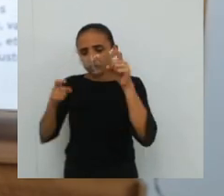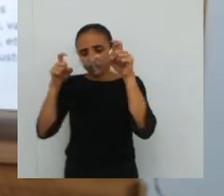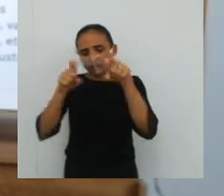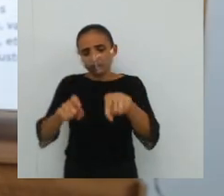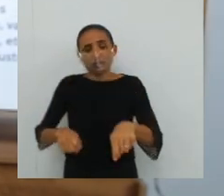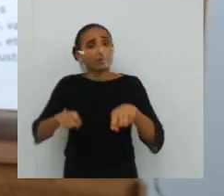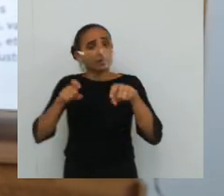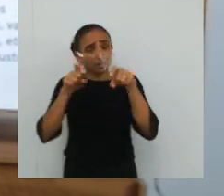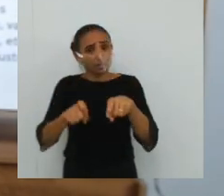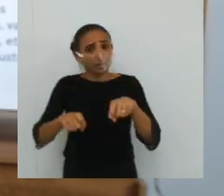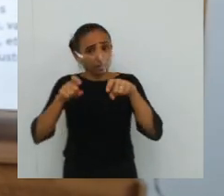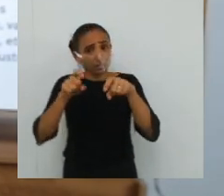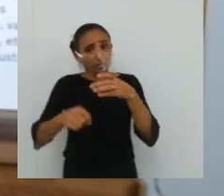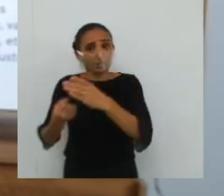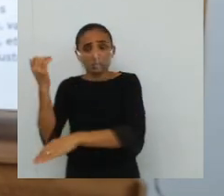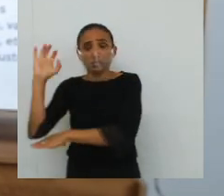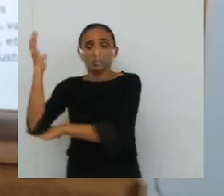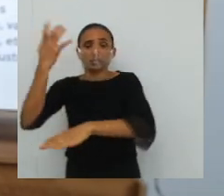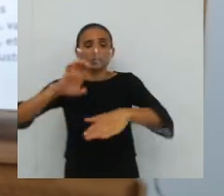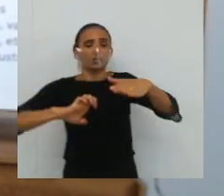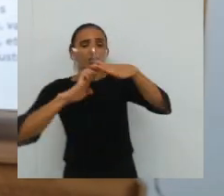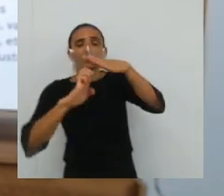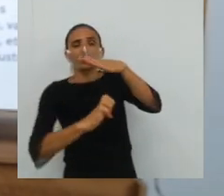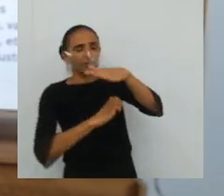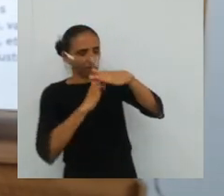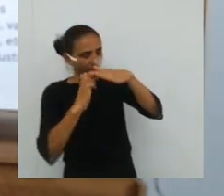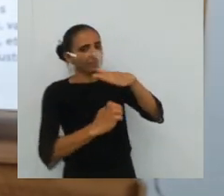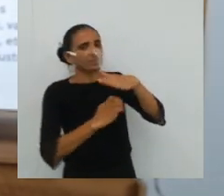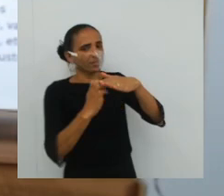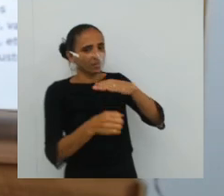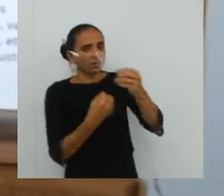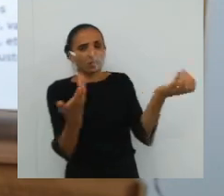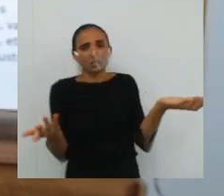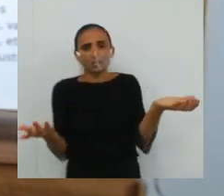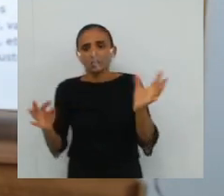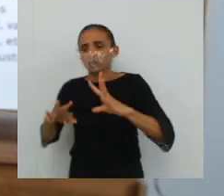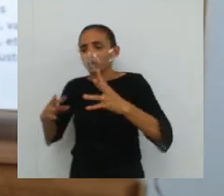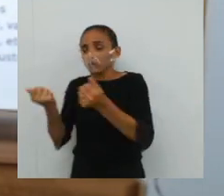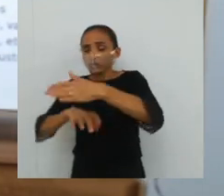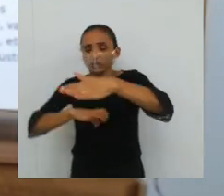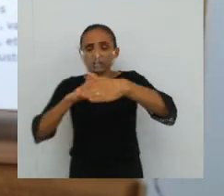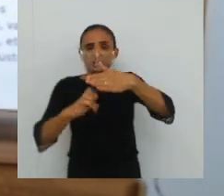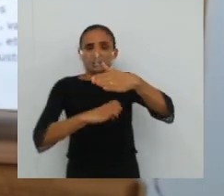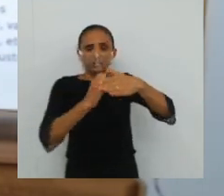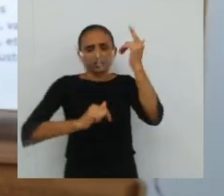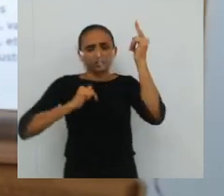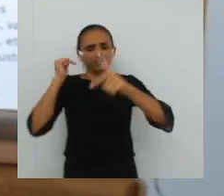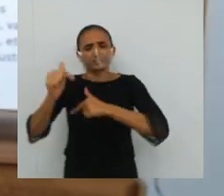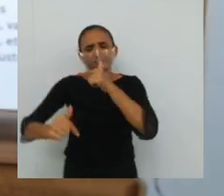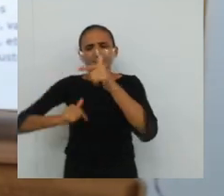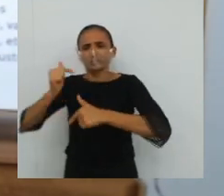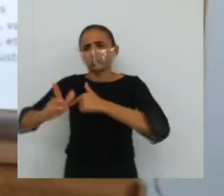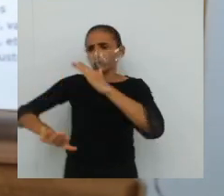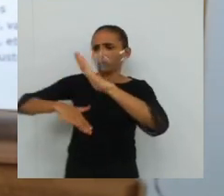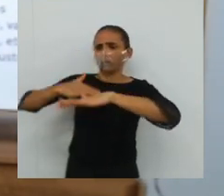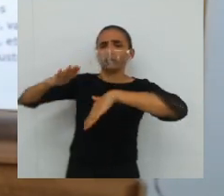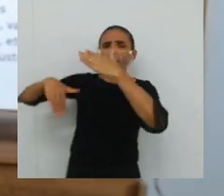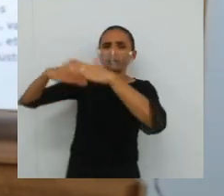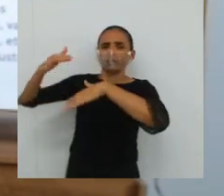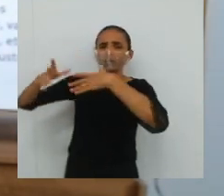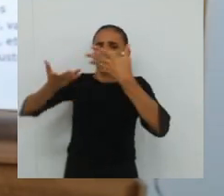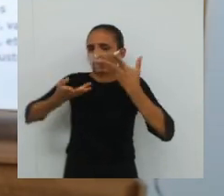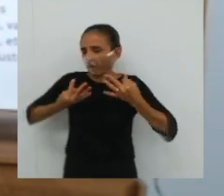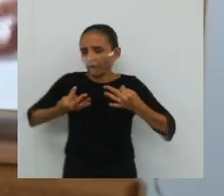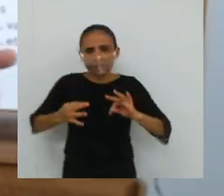agricultura e pecuária, um sistema empresarial, que é voltado às empresas do ramo, né? Com alta produtividade, com